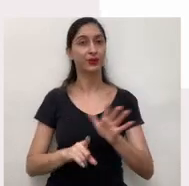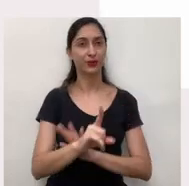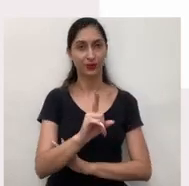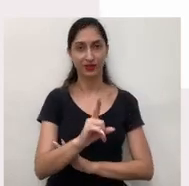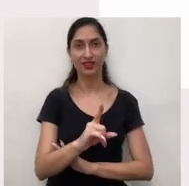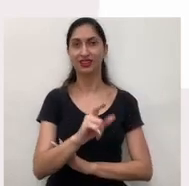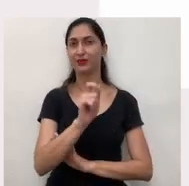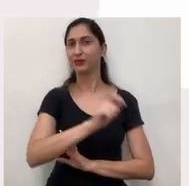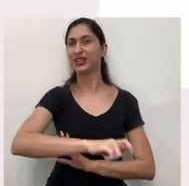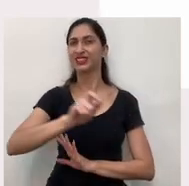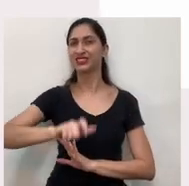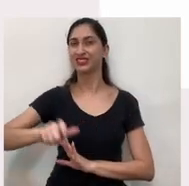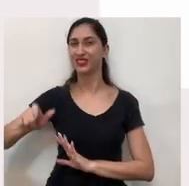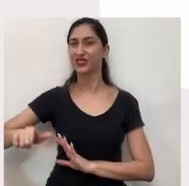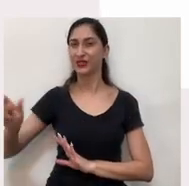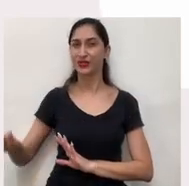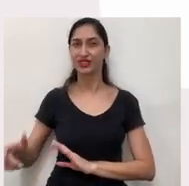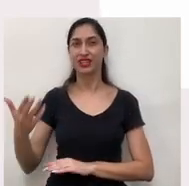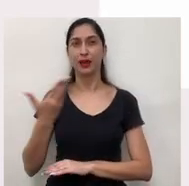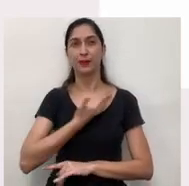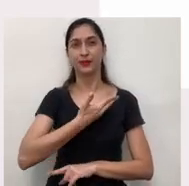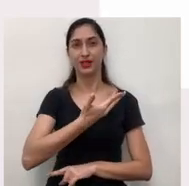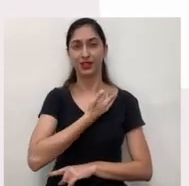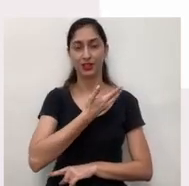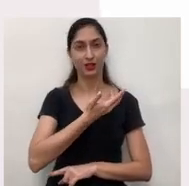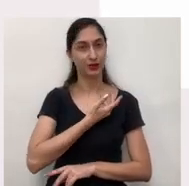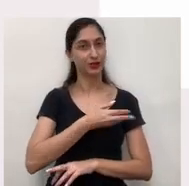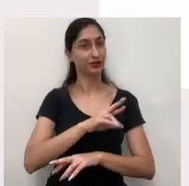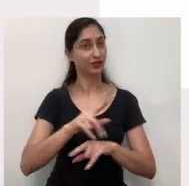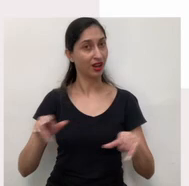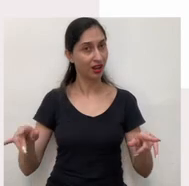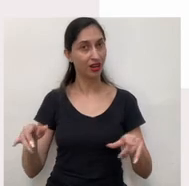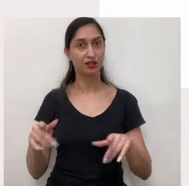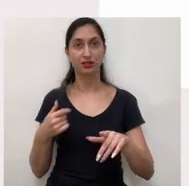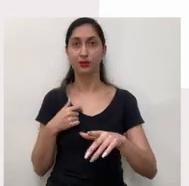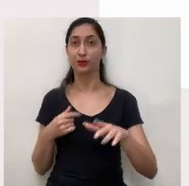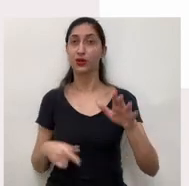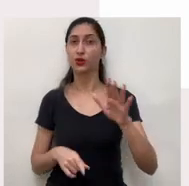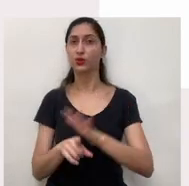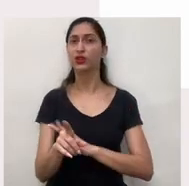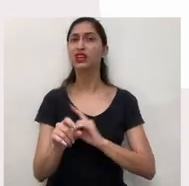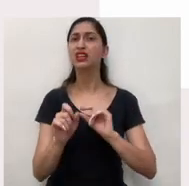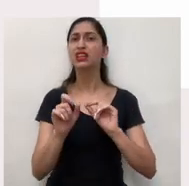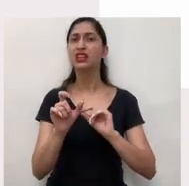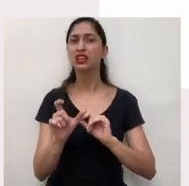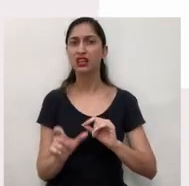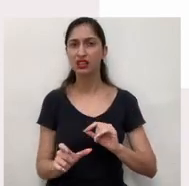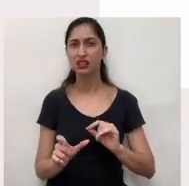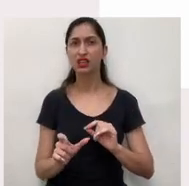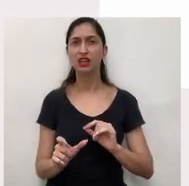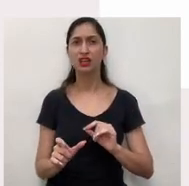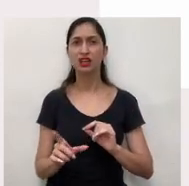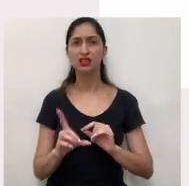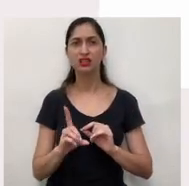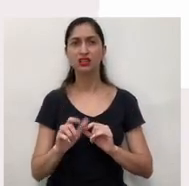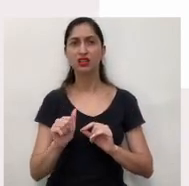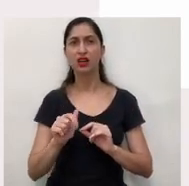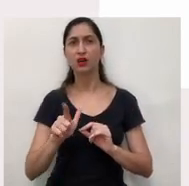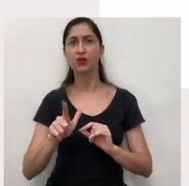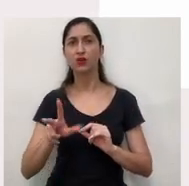diversas pessoas, amigos, um e-mail assim que eu disparei sobre quem elas achavam que foi